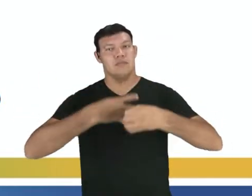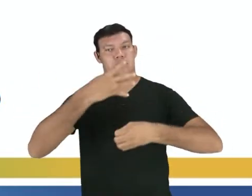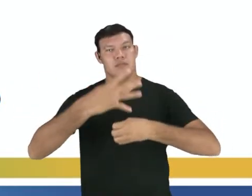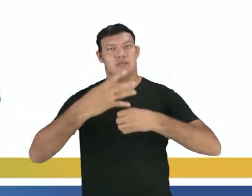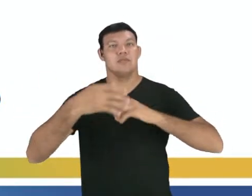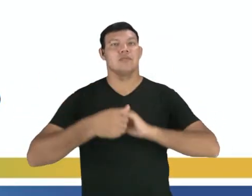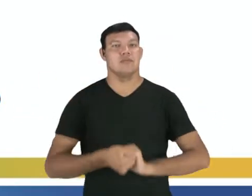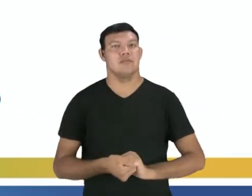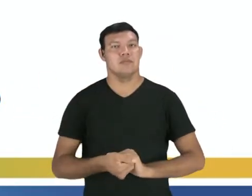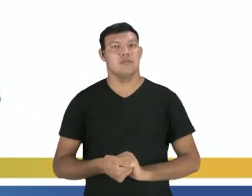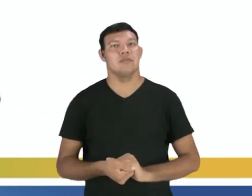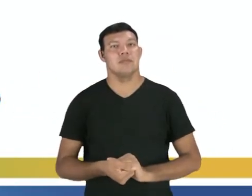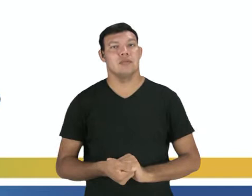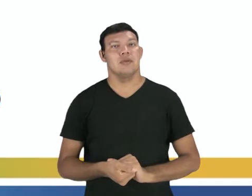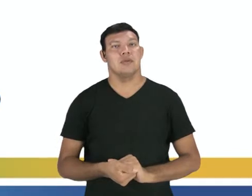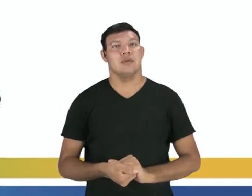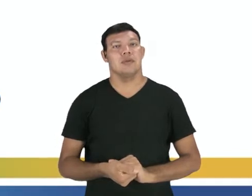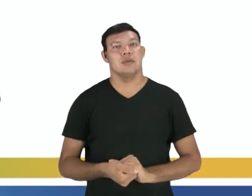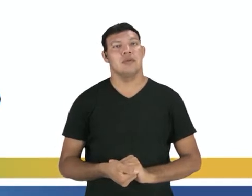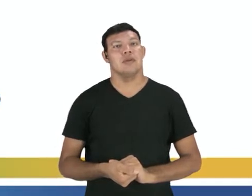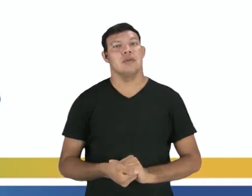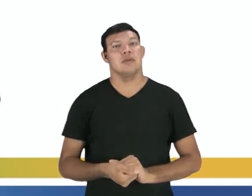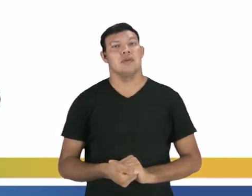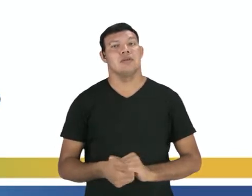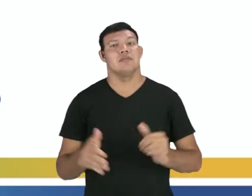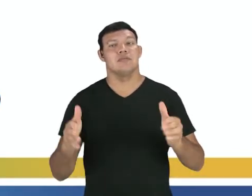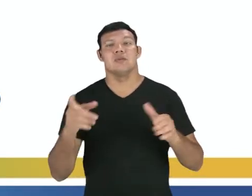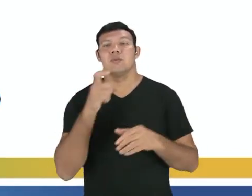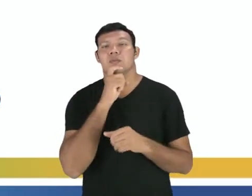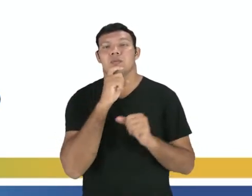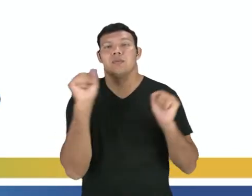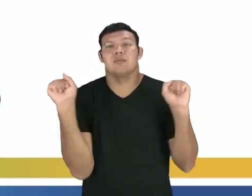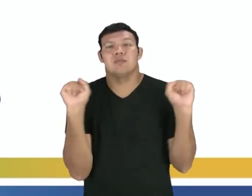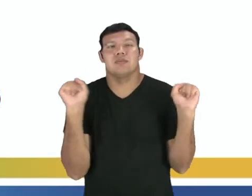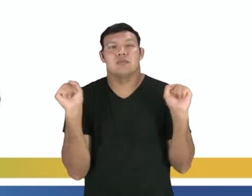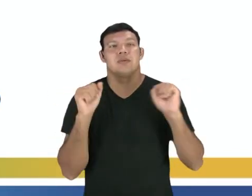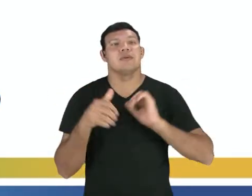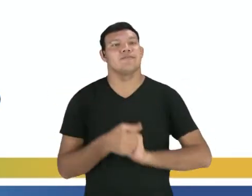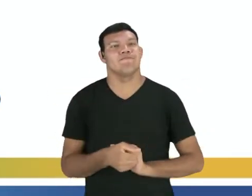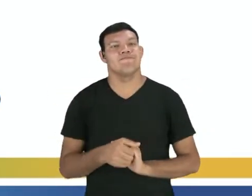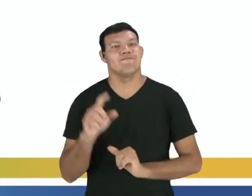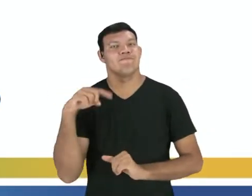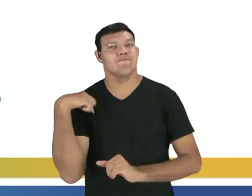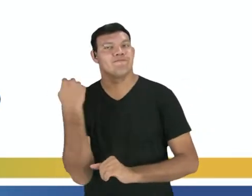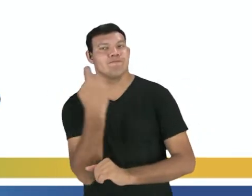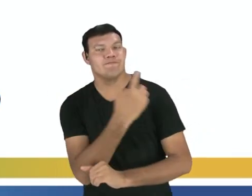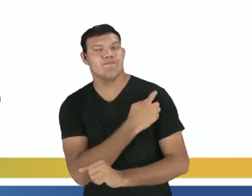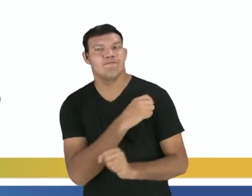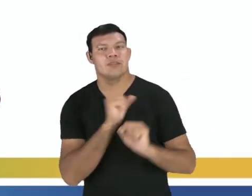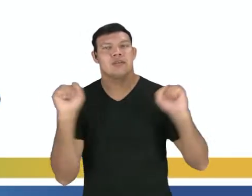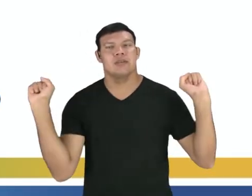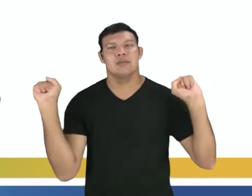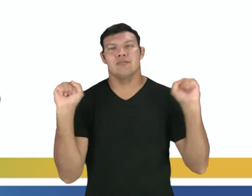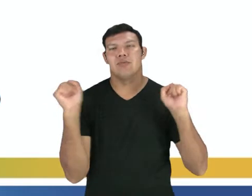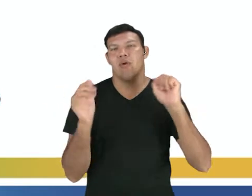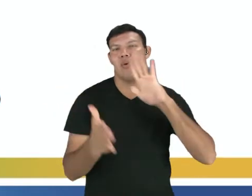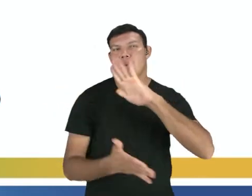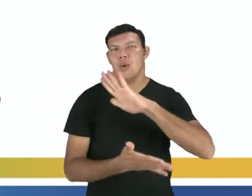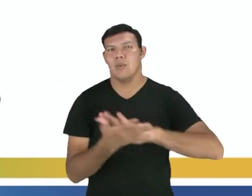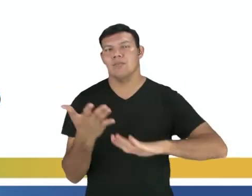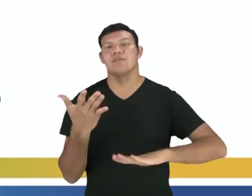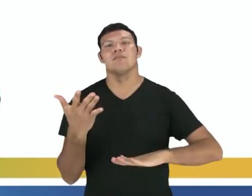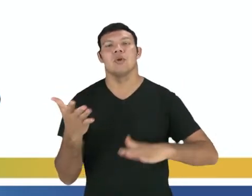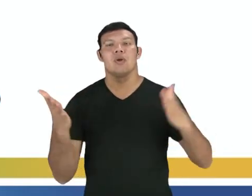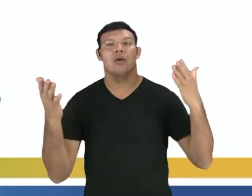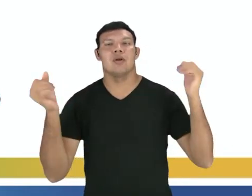wyvern We love Travel In The Winter nós adoramos viajar no inverno é um